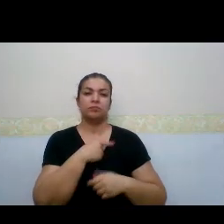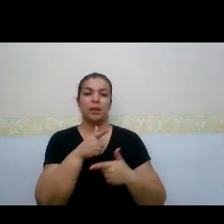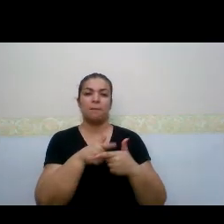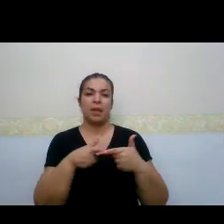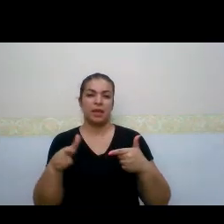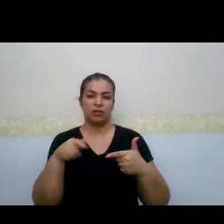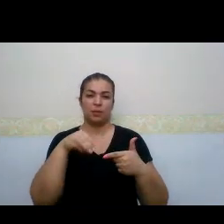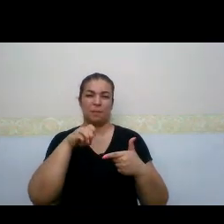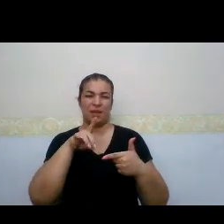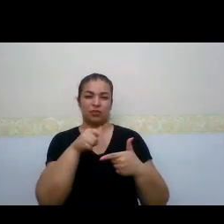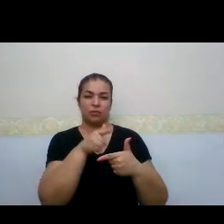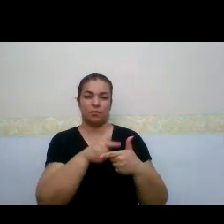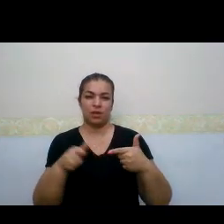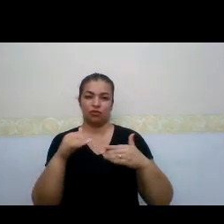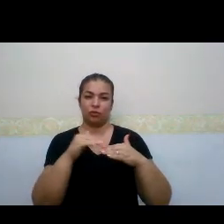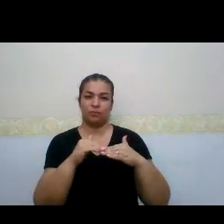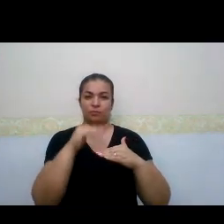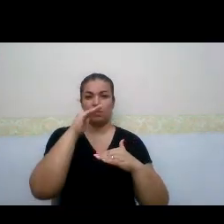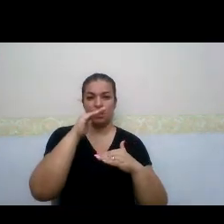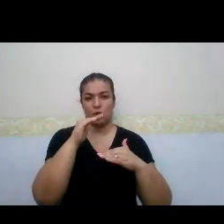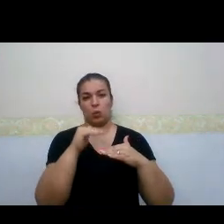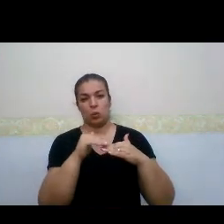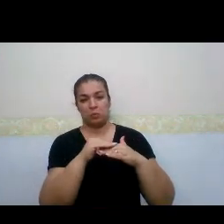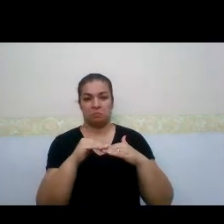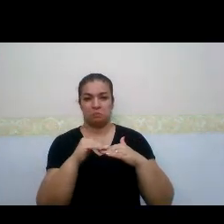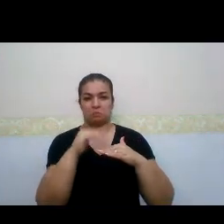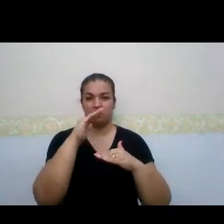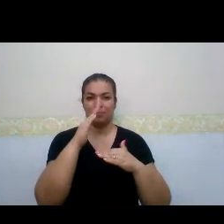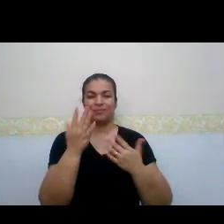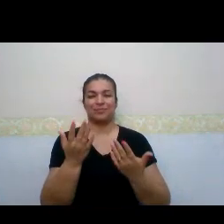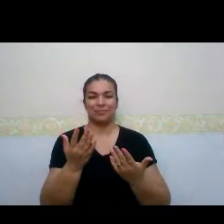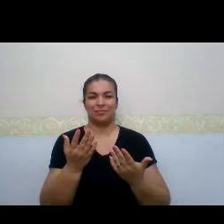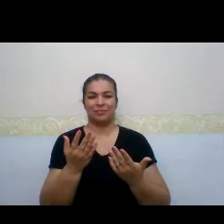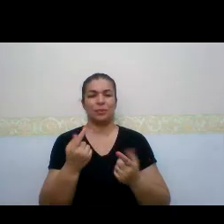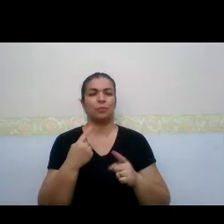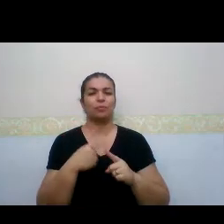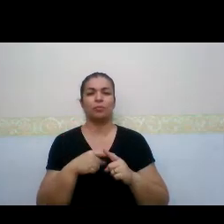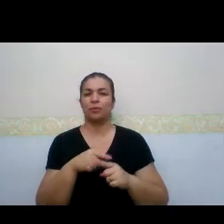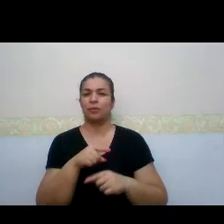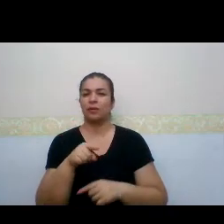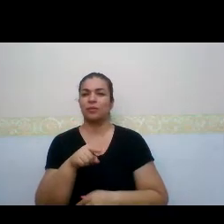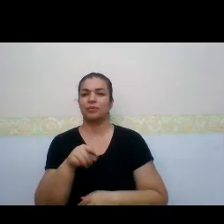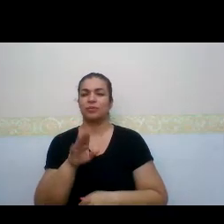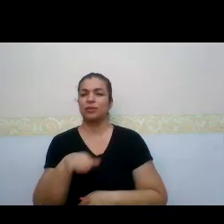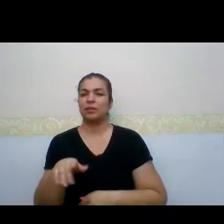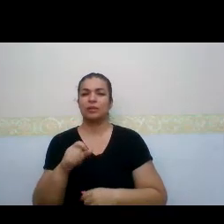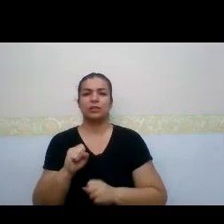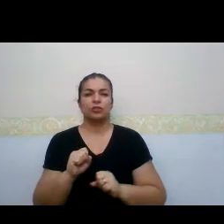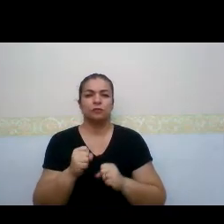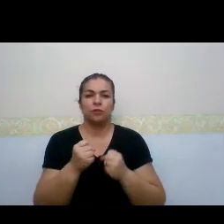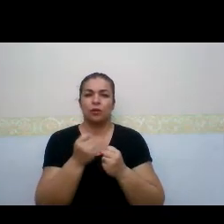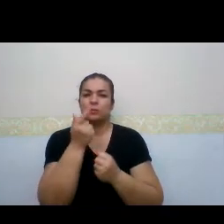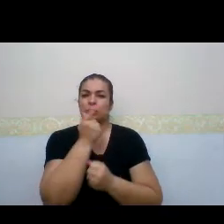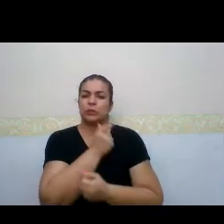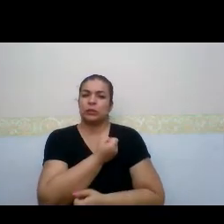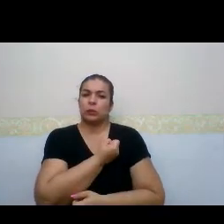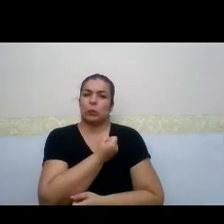rendimento escolar. Por que que as crianças se esforçam tanto e por que que elas aprendem tanto lá no projeto social?